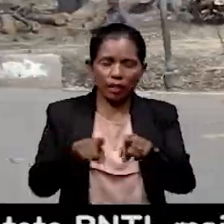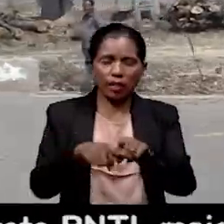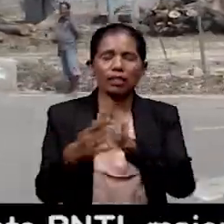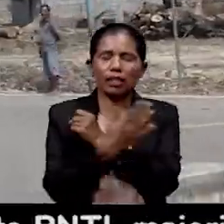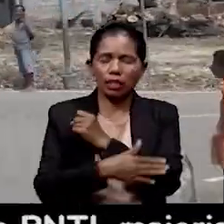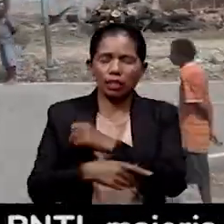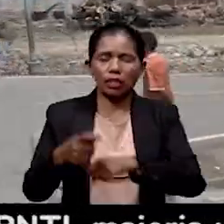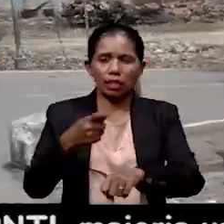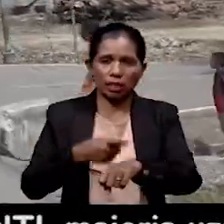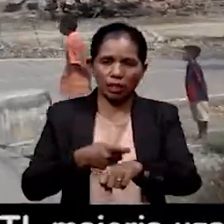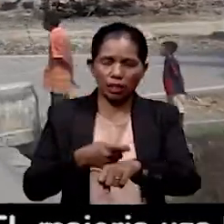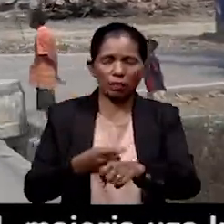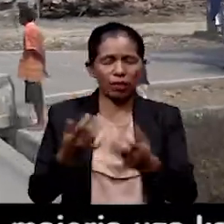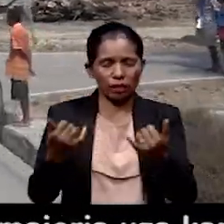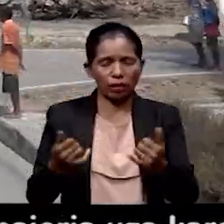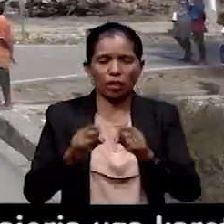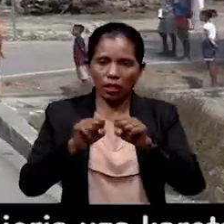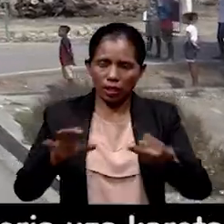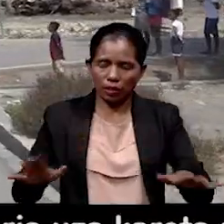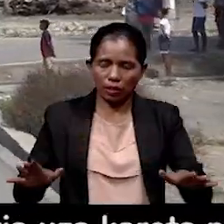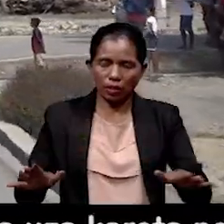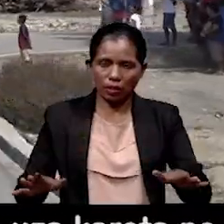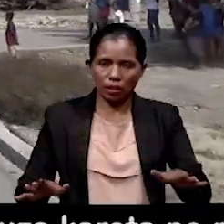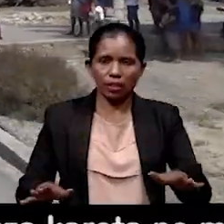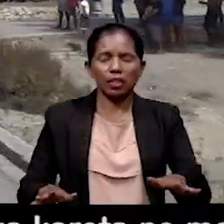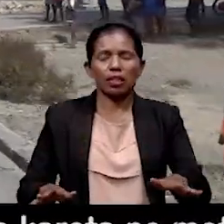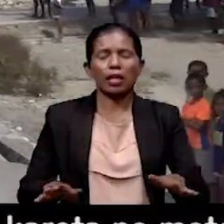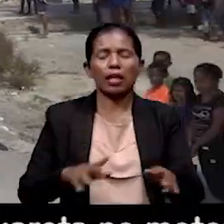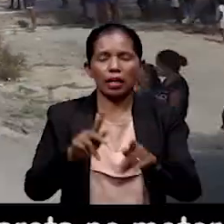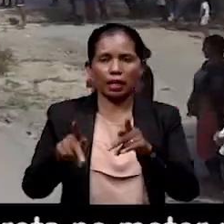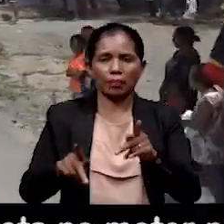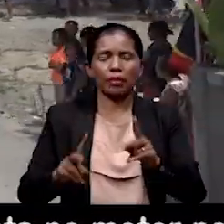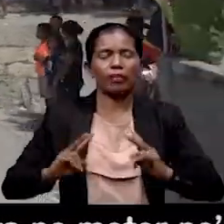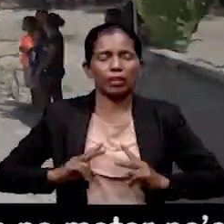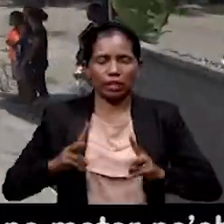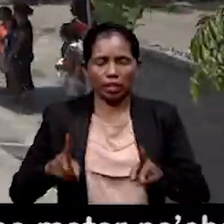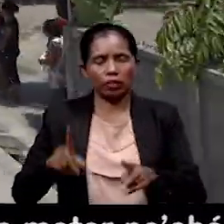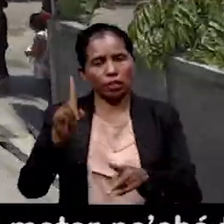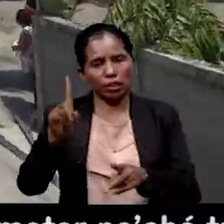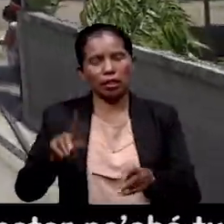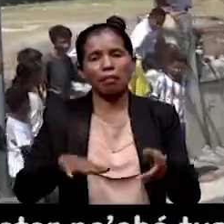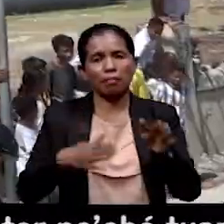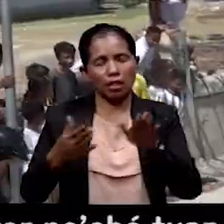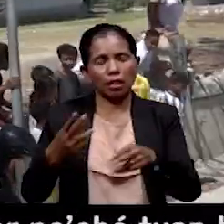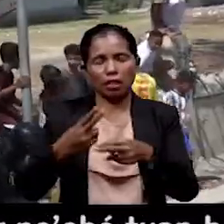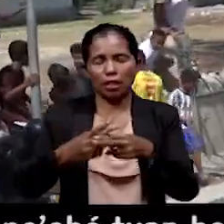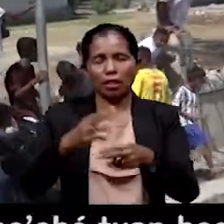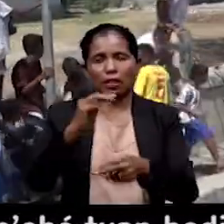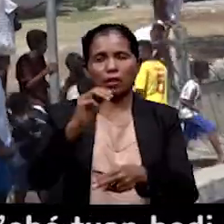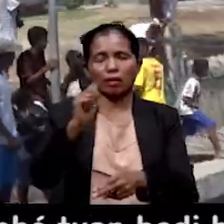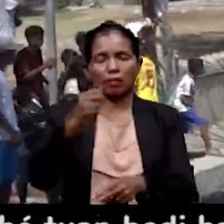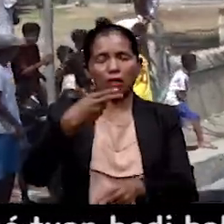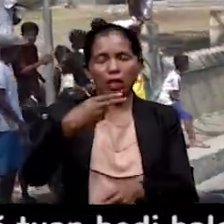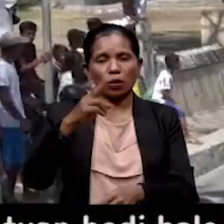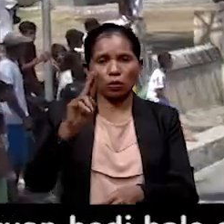tempu milenium ne lakontan ni eroi aswain ida Mahunu Bulerek Karatayano. Holakon